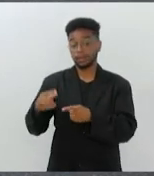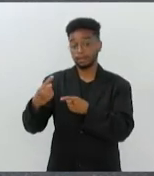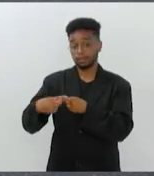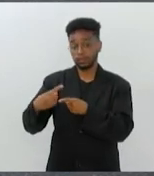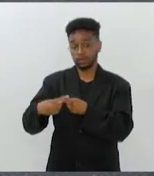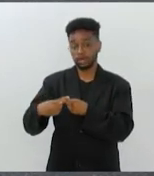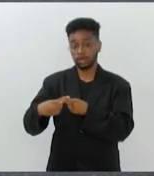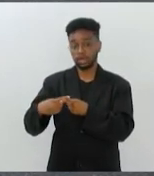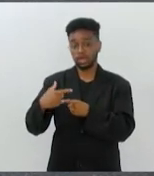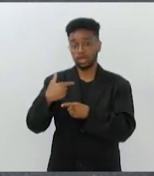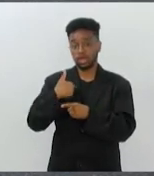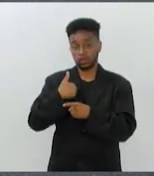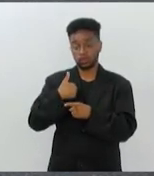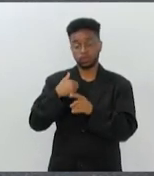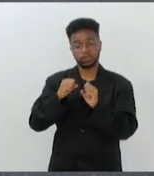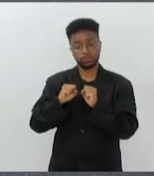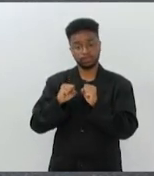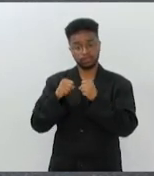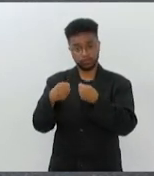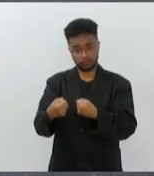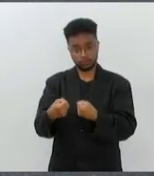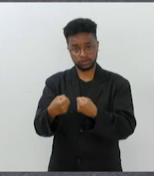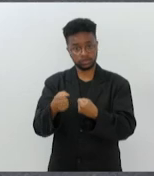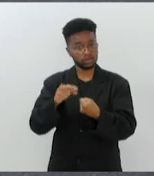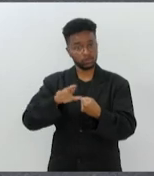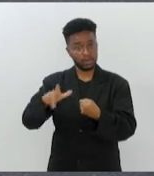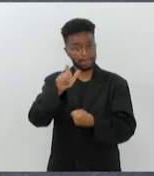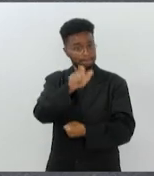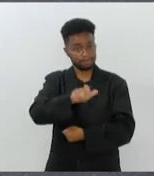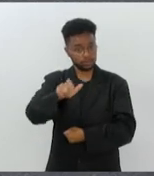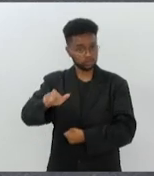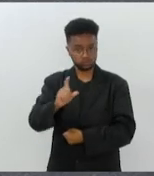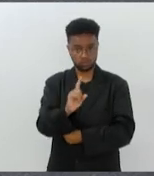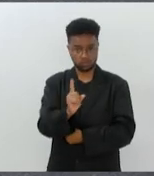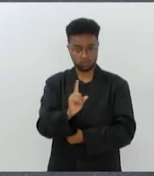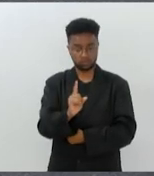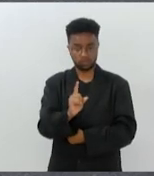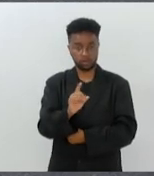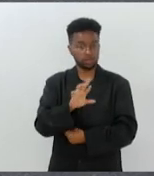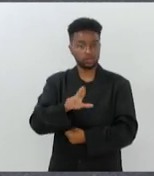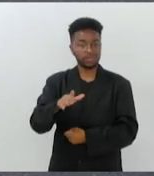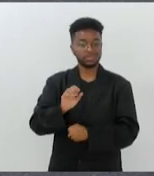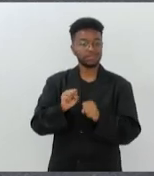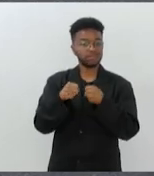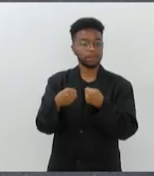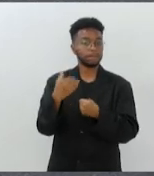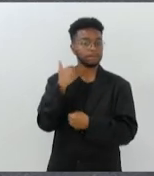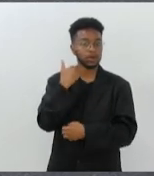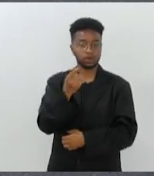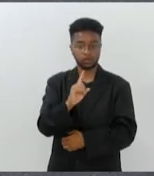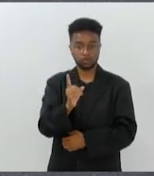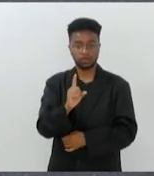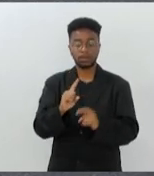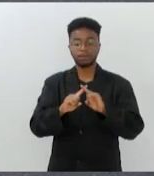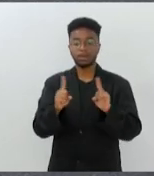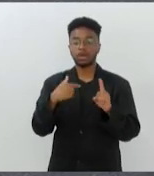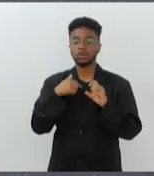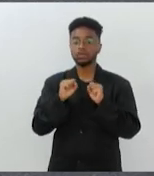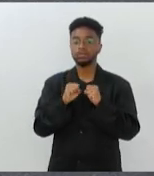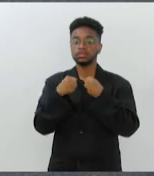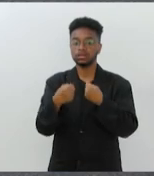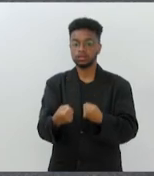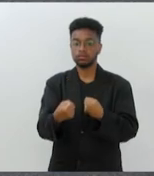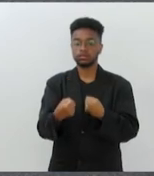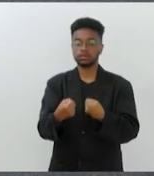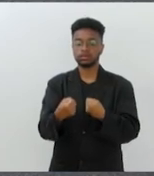estou na defesa, não das pessoas, não de bancos, mas estou na defesa aqui